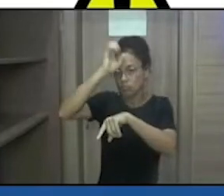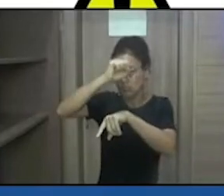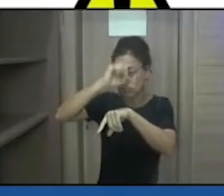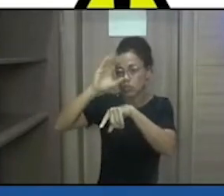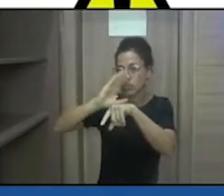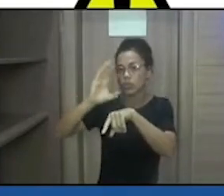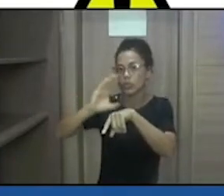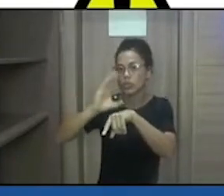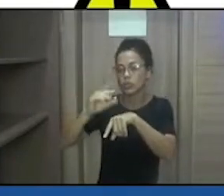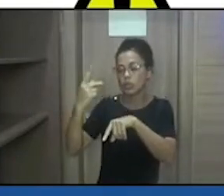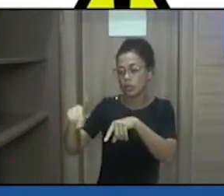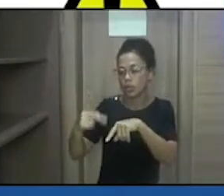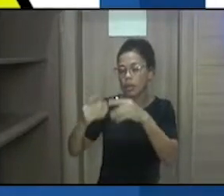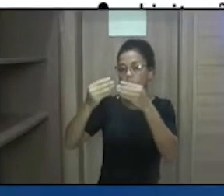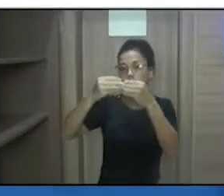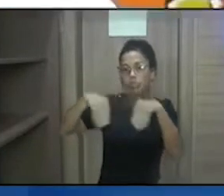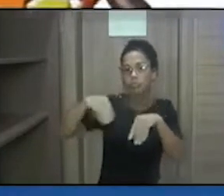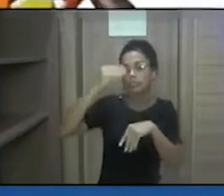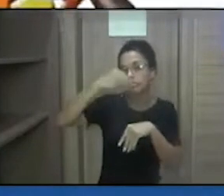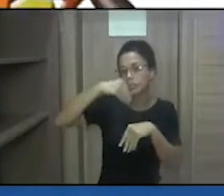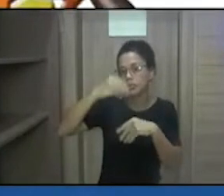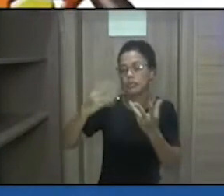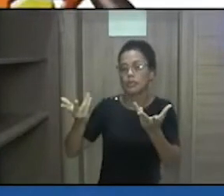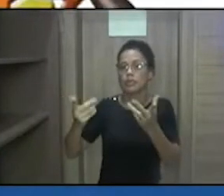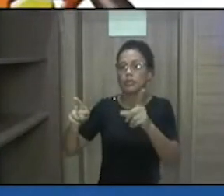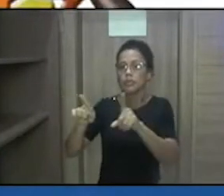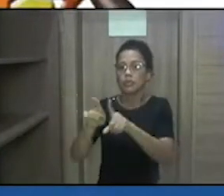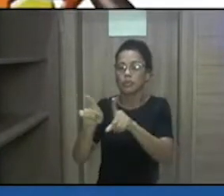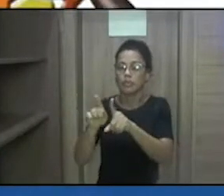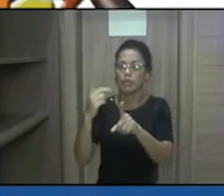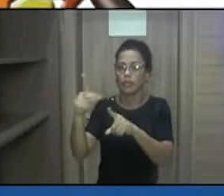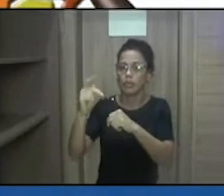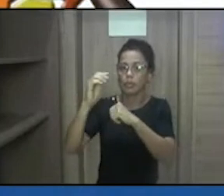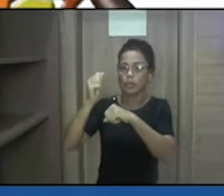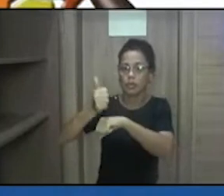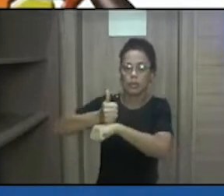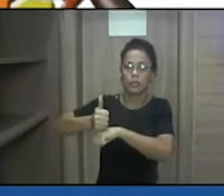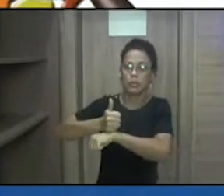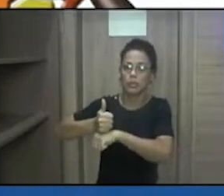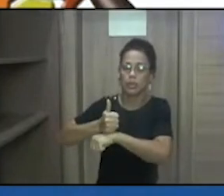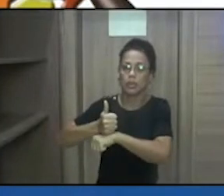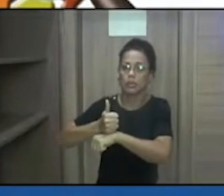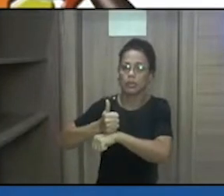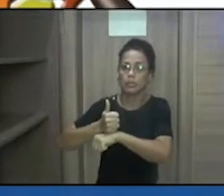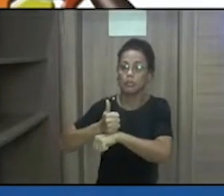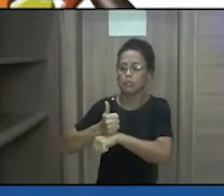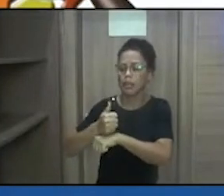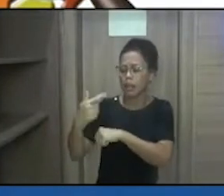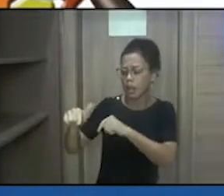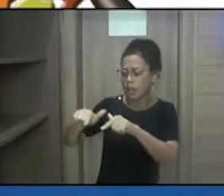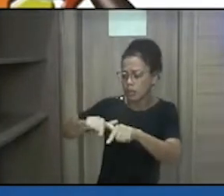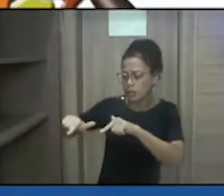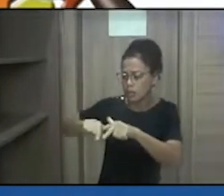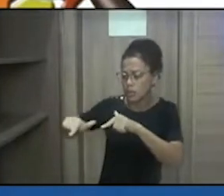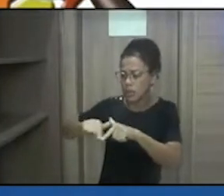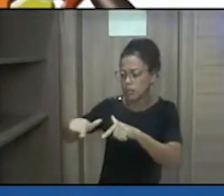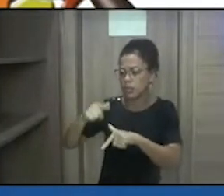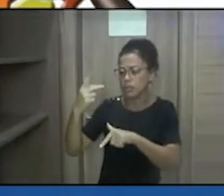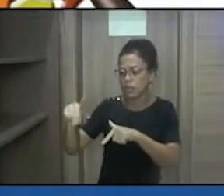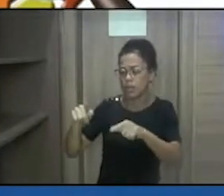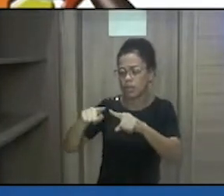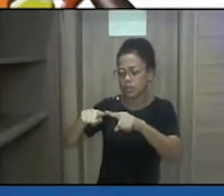uma fragilidade aí na atualização desses profissionais. Nos serviços que contratam do setor